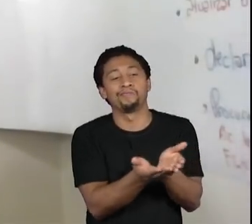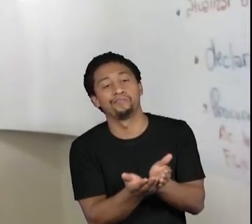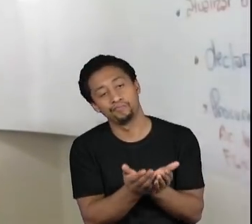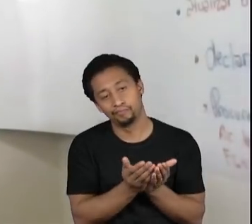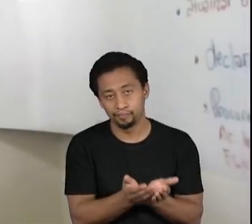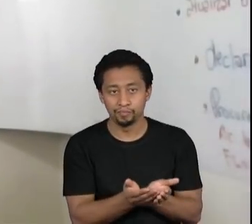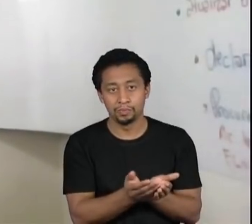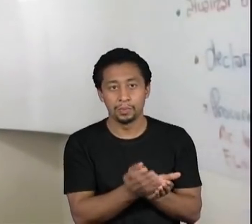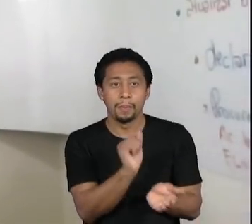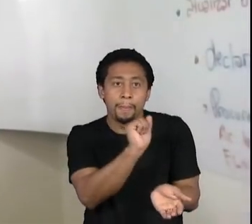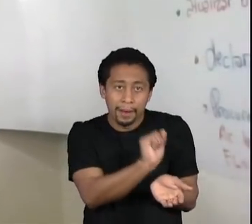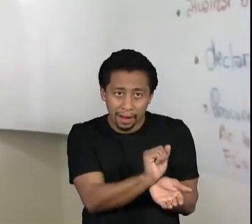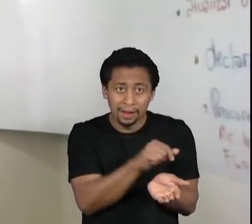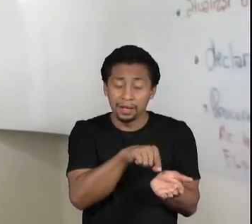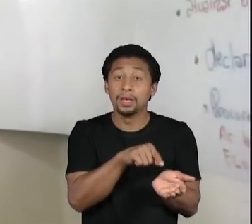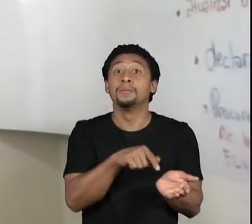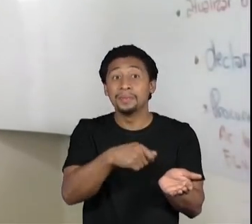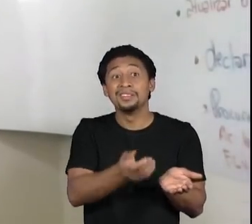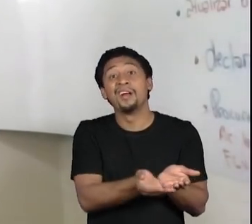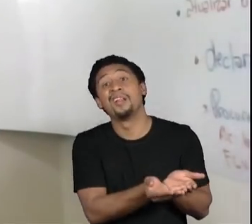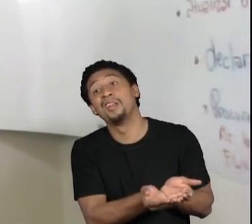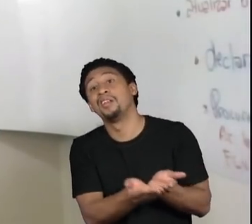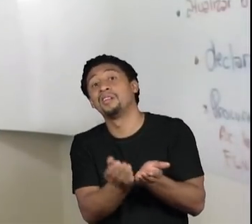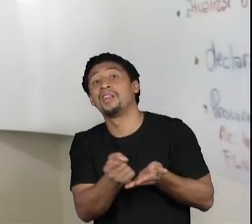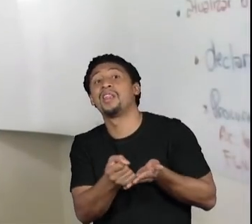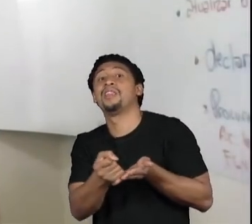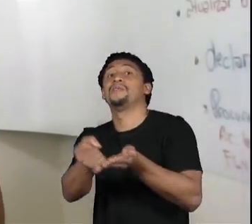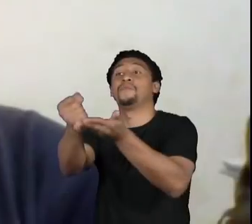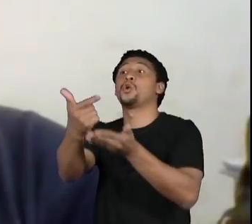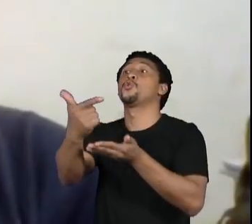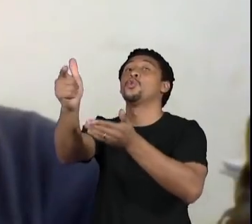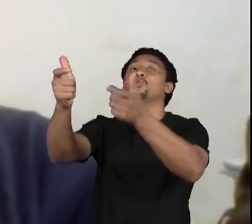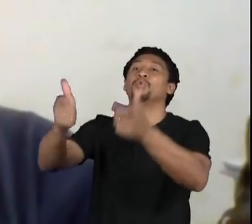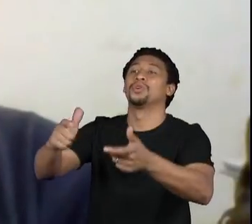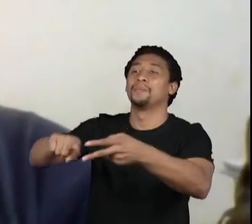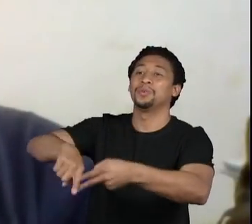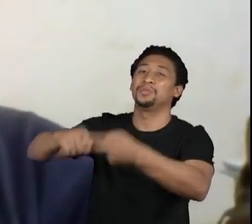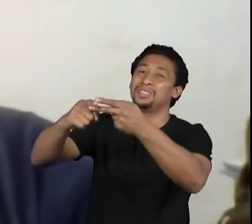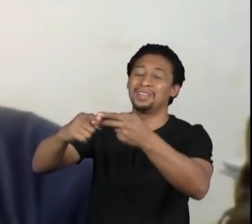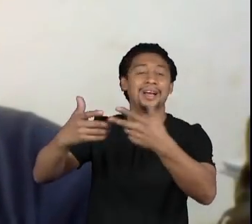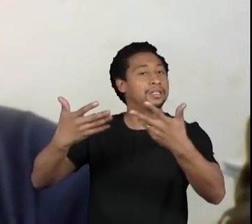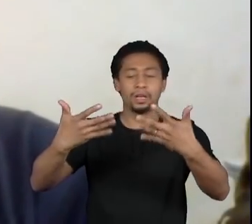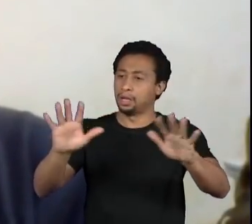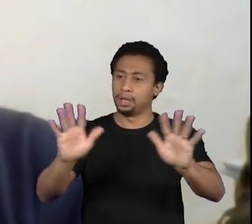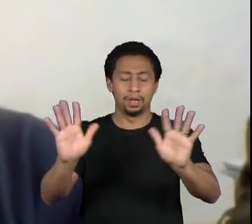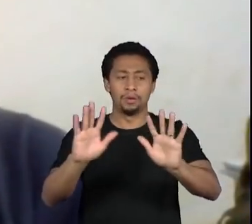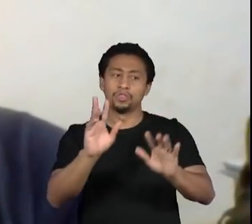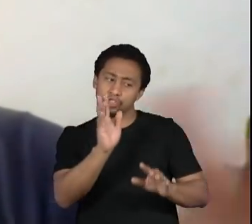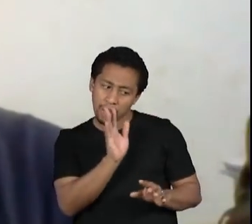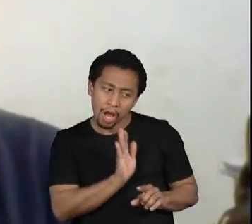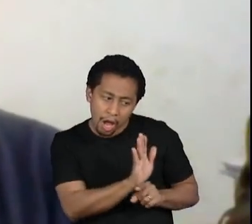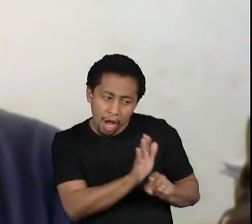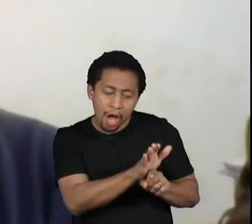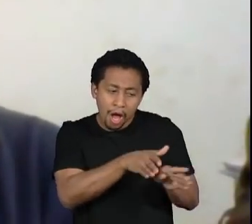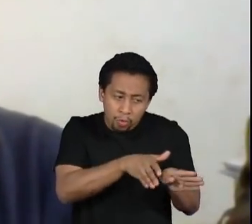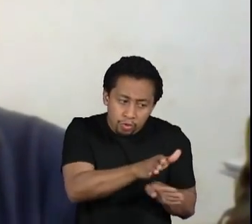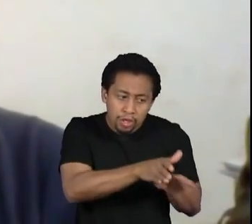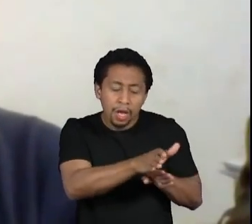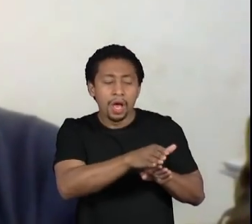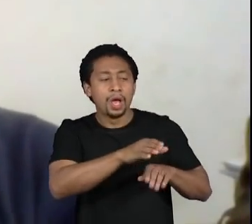lá, ensinar ele, para que ele não tenha esse gasto, né? A gente não tem exatamente as maiores